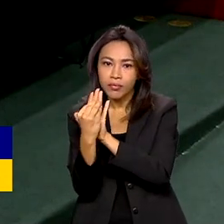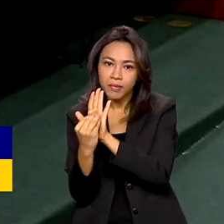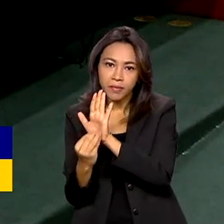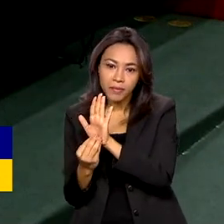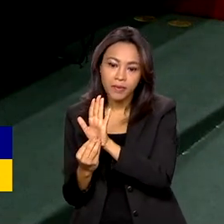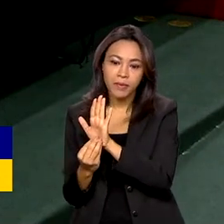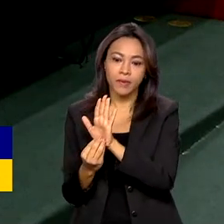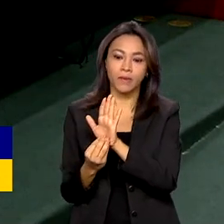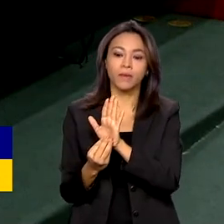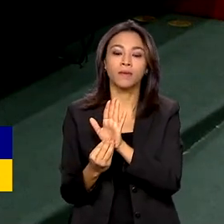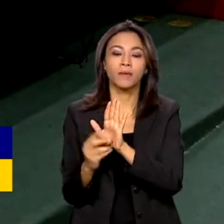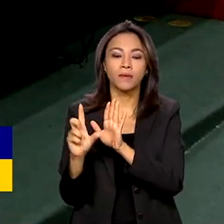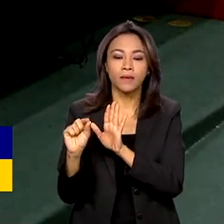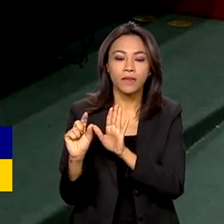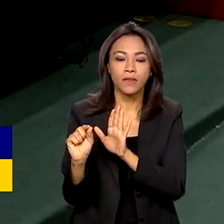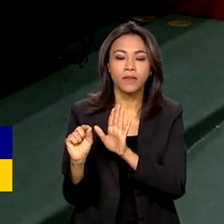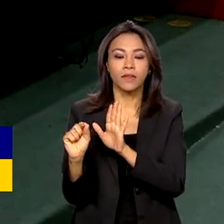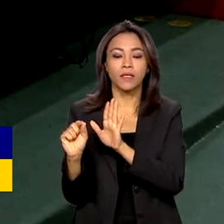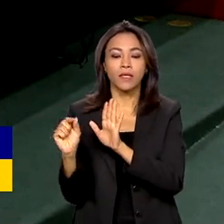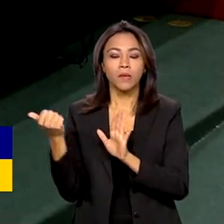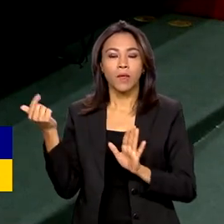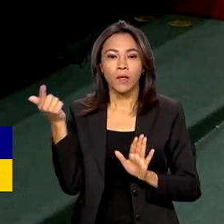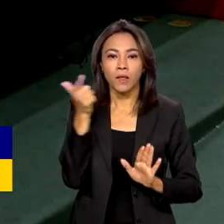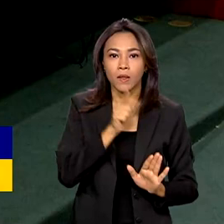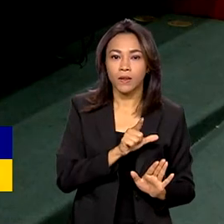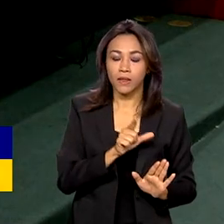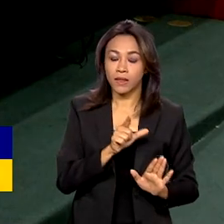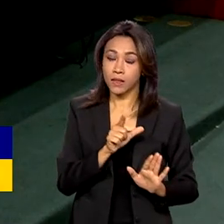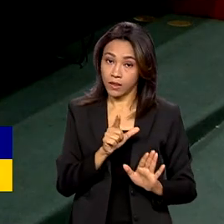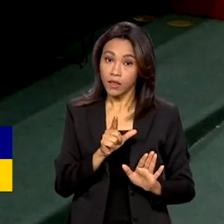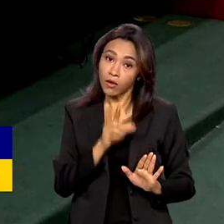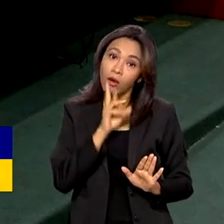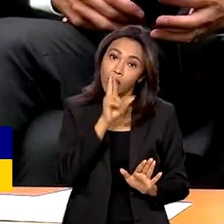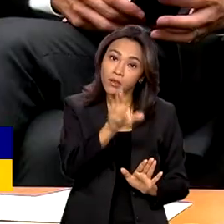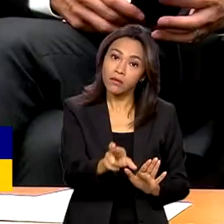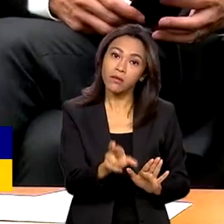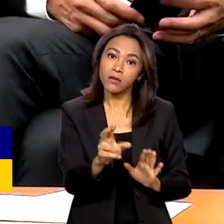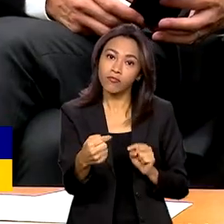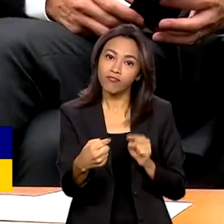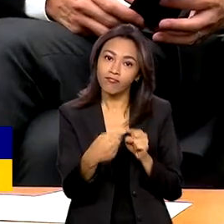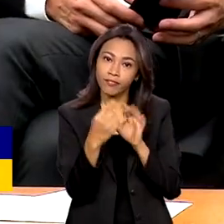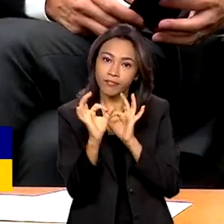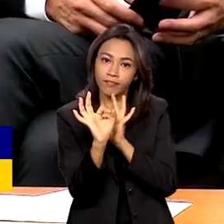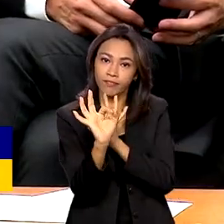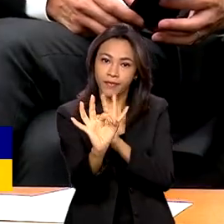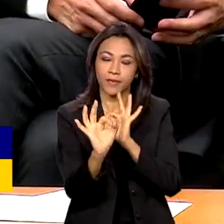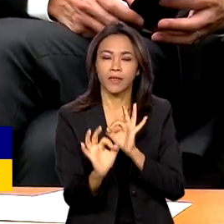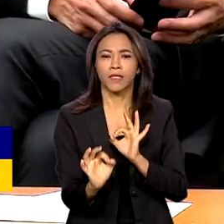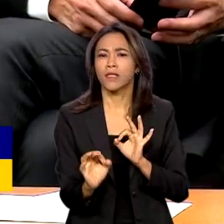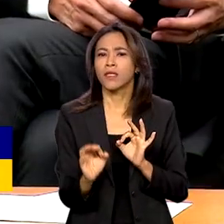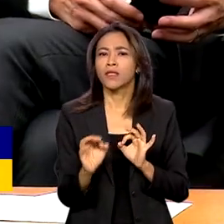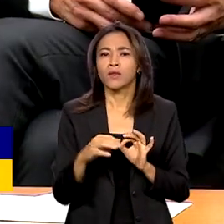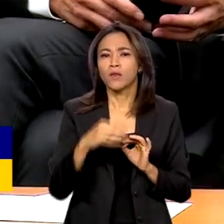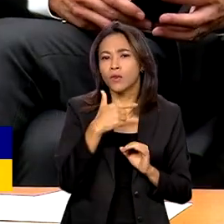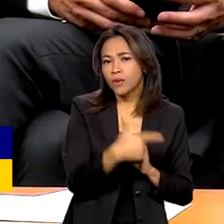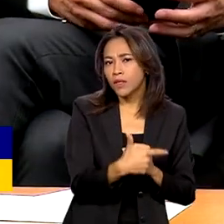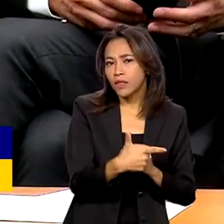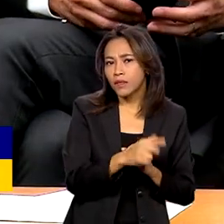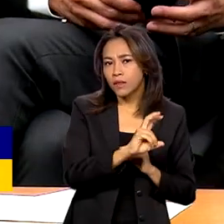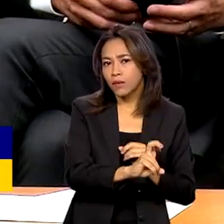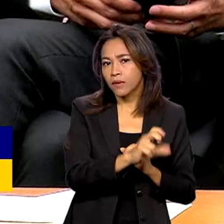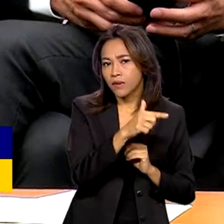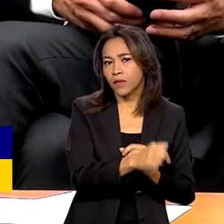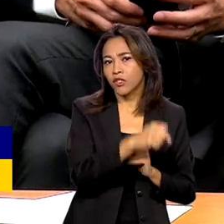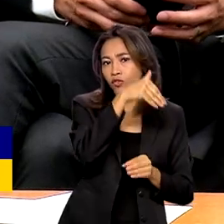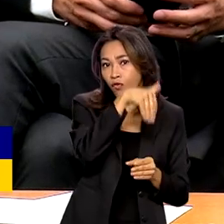vamos dizer assim para obter o resultado pretendido não apenas os 257 votos